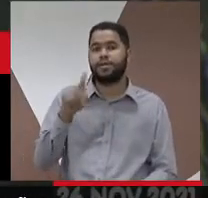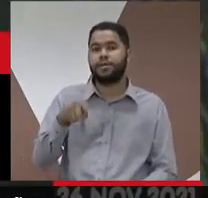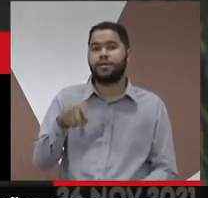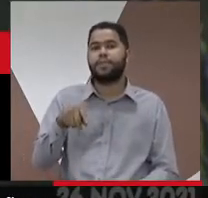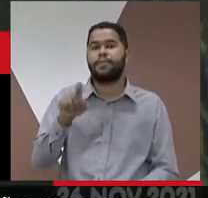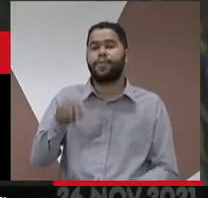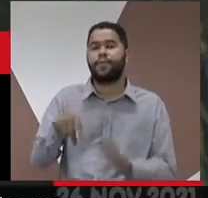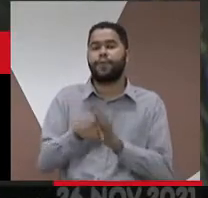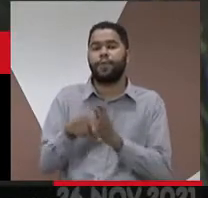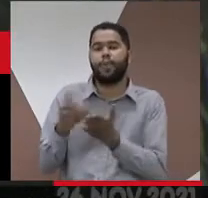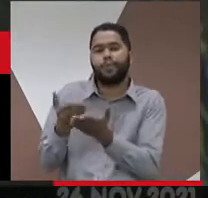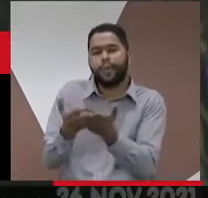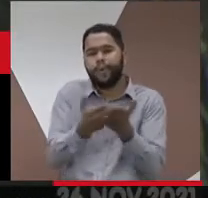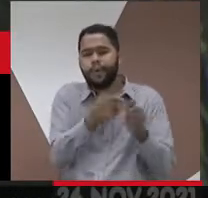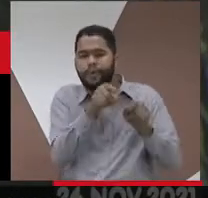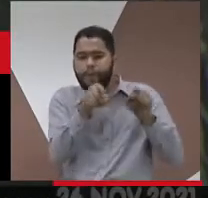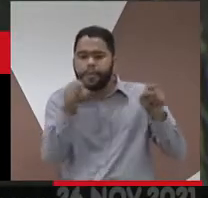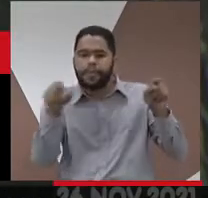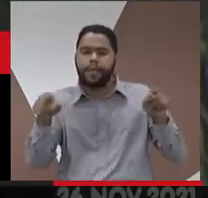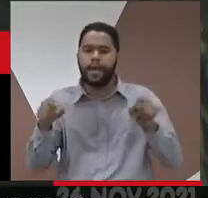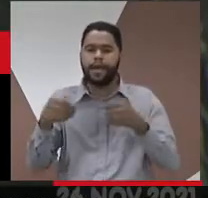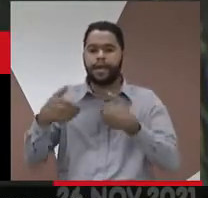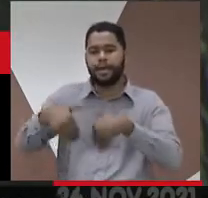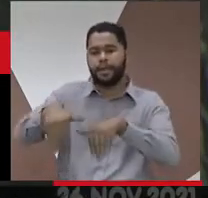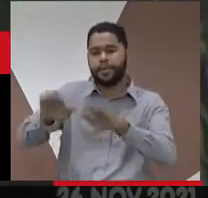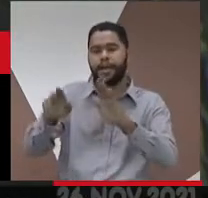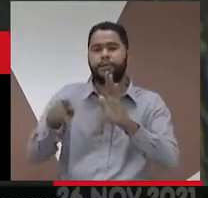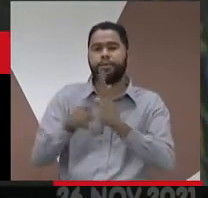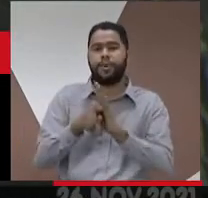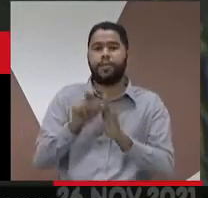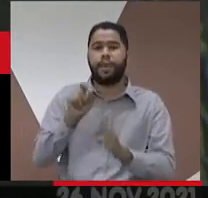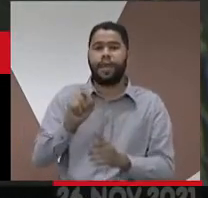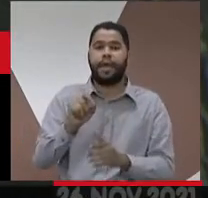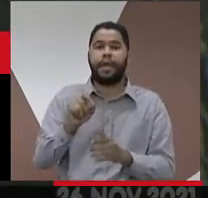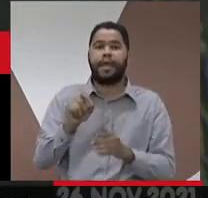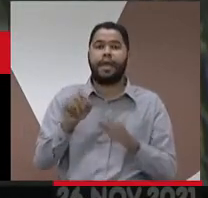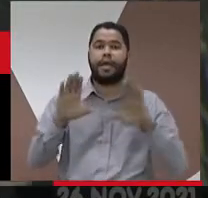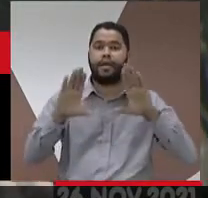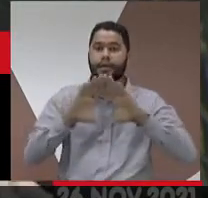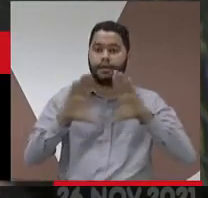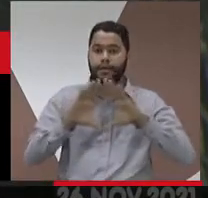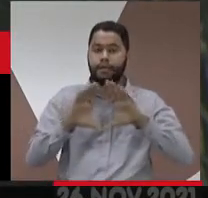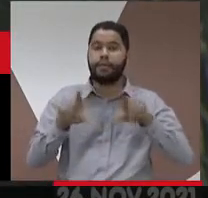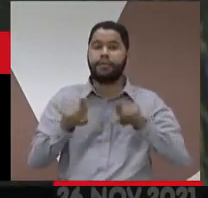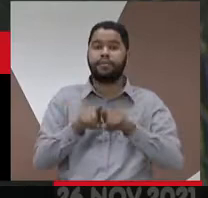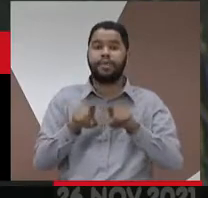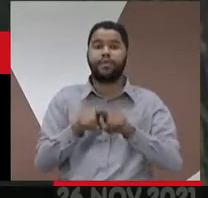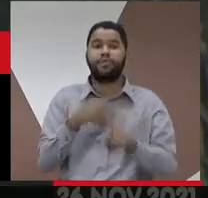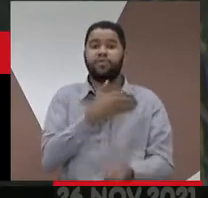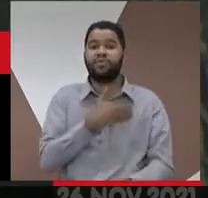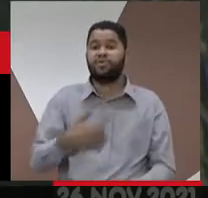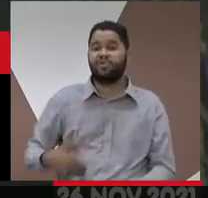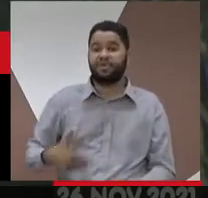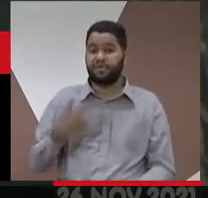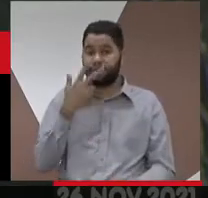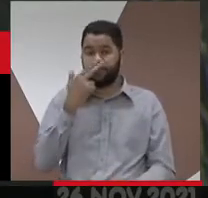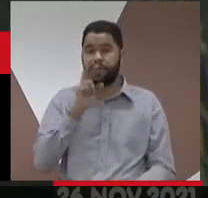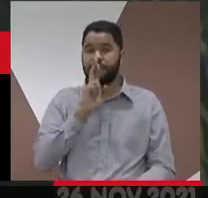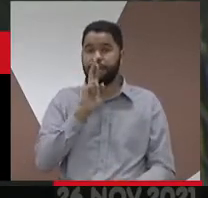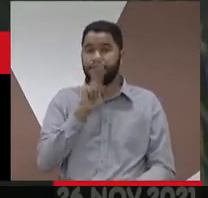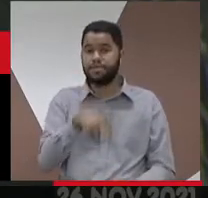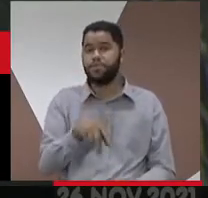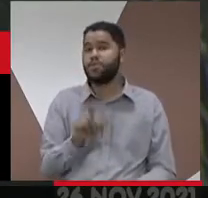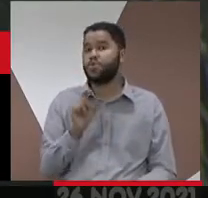estudos que deveriam ser encaminhados à Assembleia Legislativa. O governo teve a desfaçatez de responder à